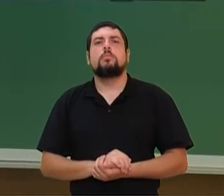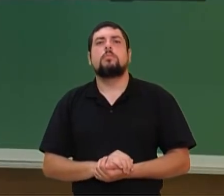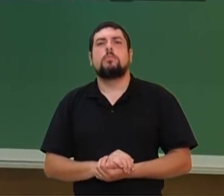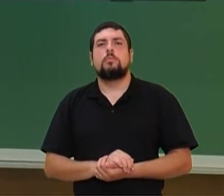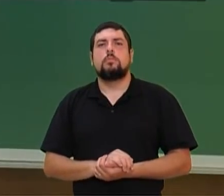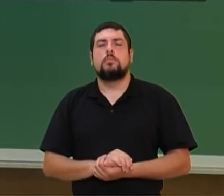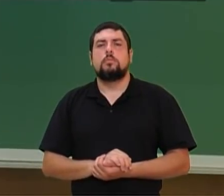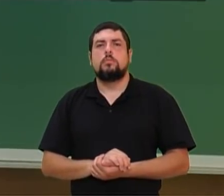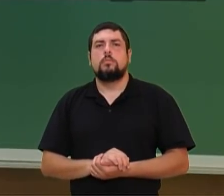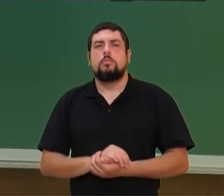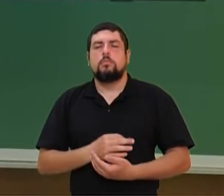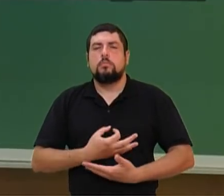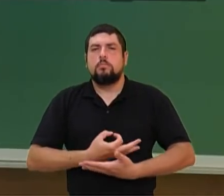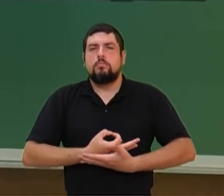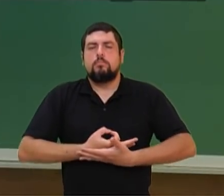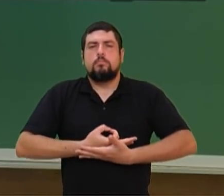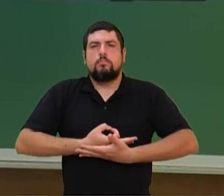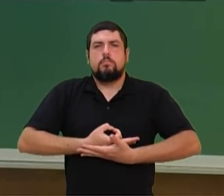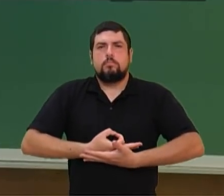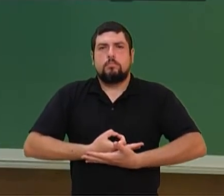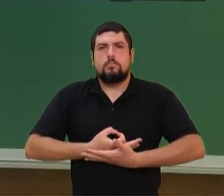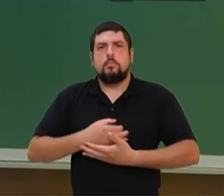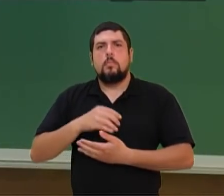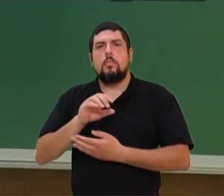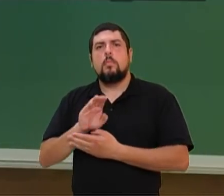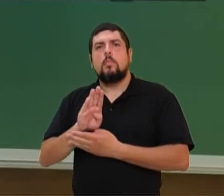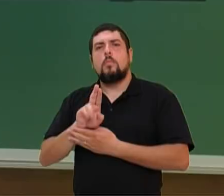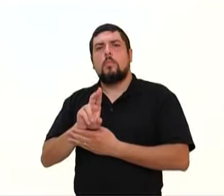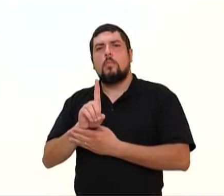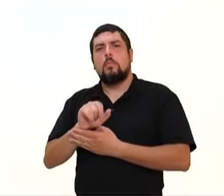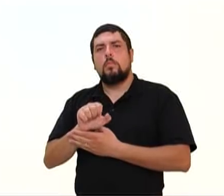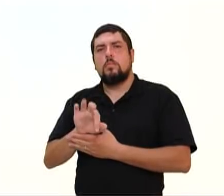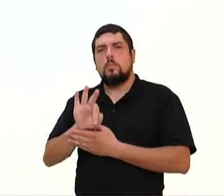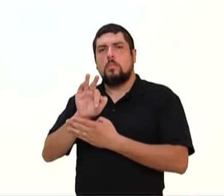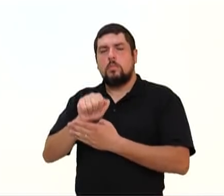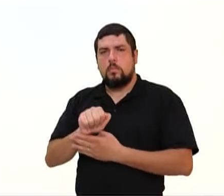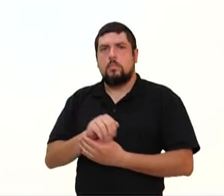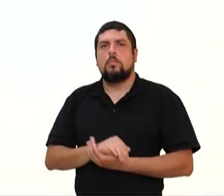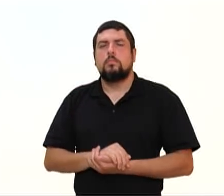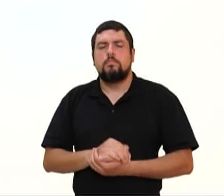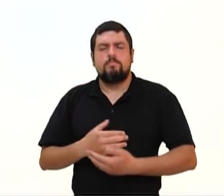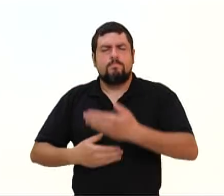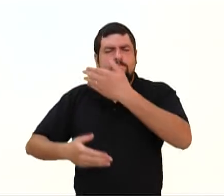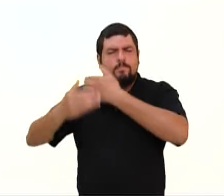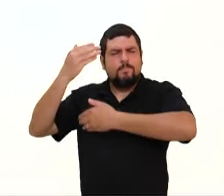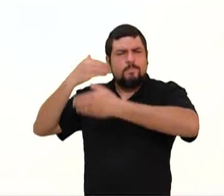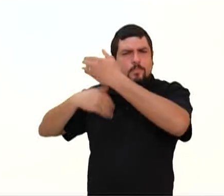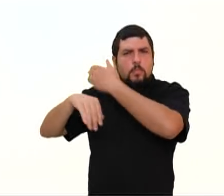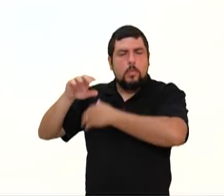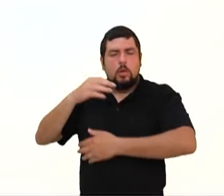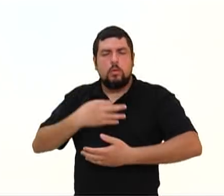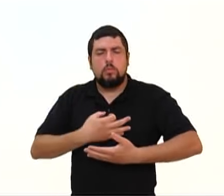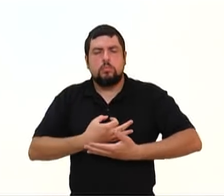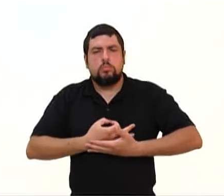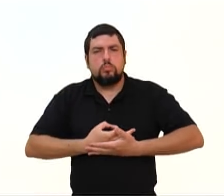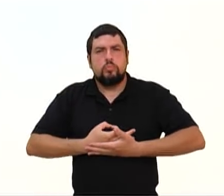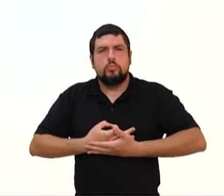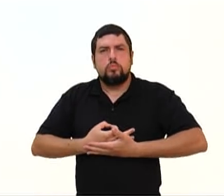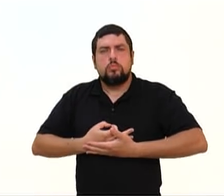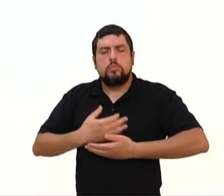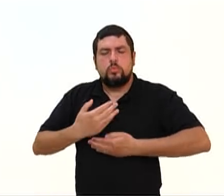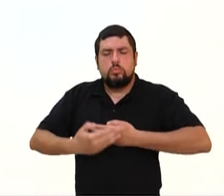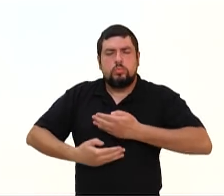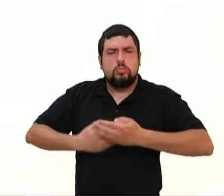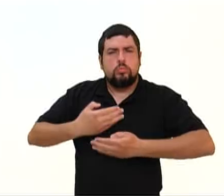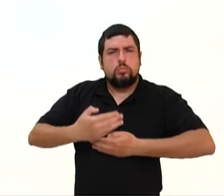Na ética budista, já muda um pouco a situação. Tá? Quando Buda alcançou a iluminação, depois de um longo